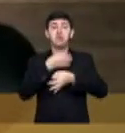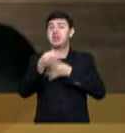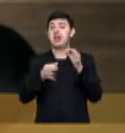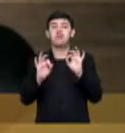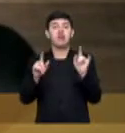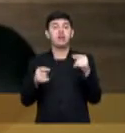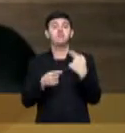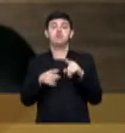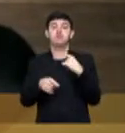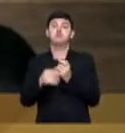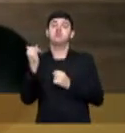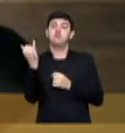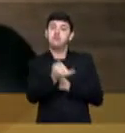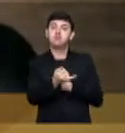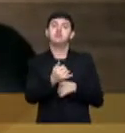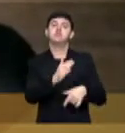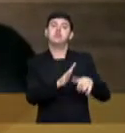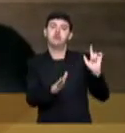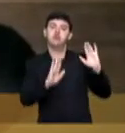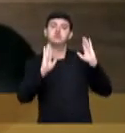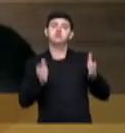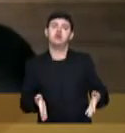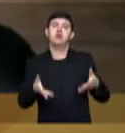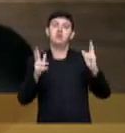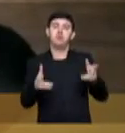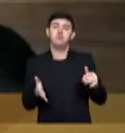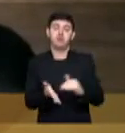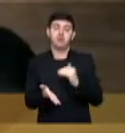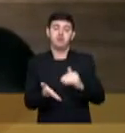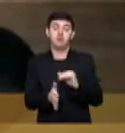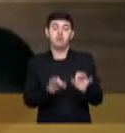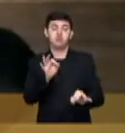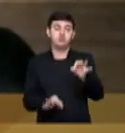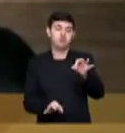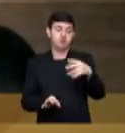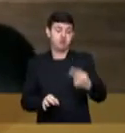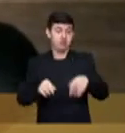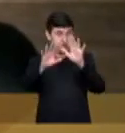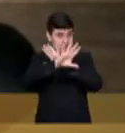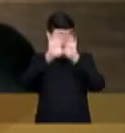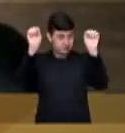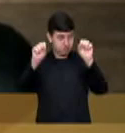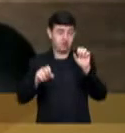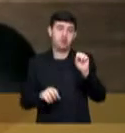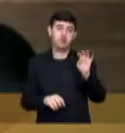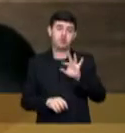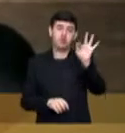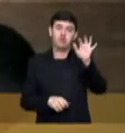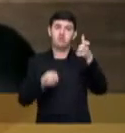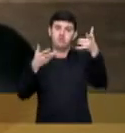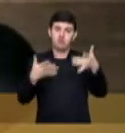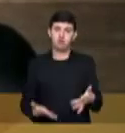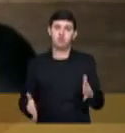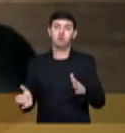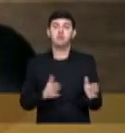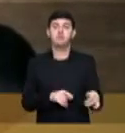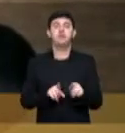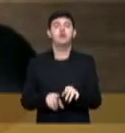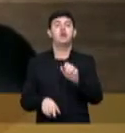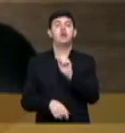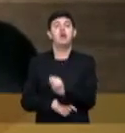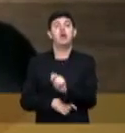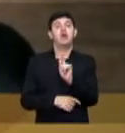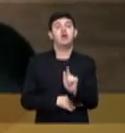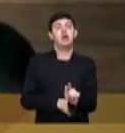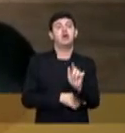manifestação, conforme certifica a Secretaria Judiciária desse tribunal. A Advocacia Geral da União